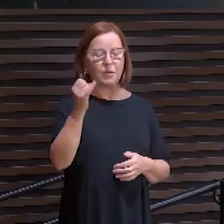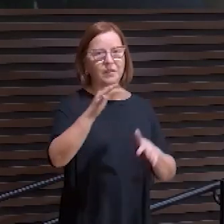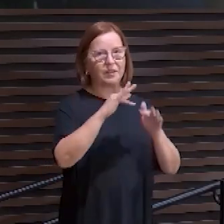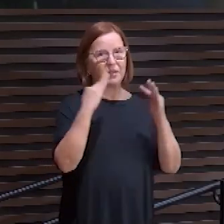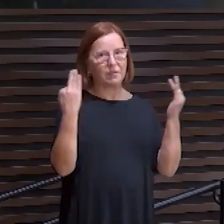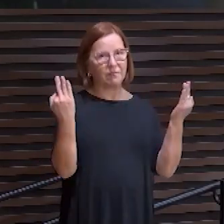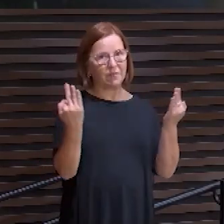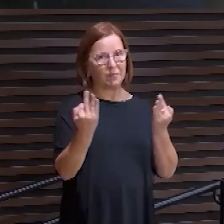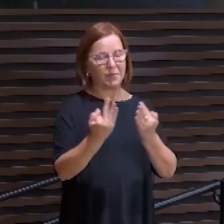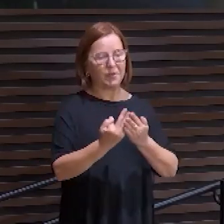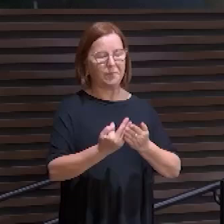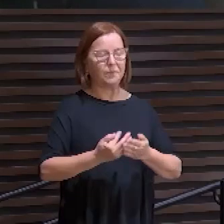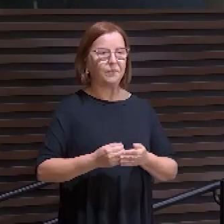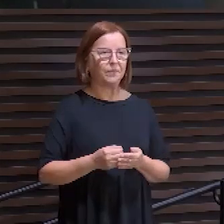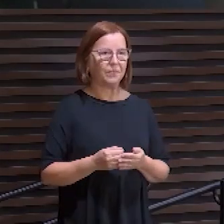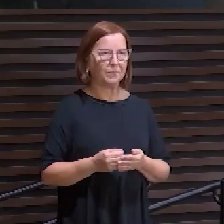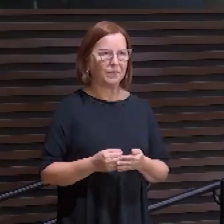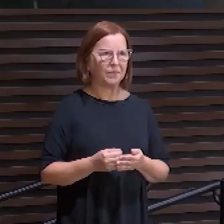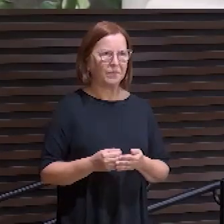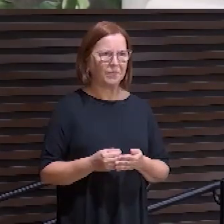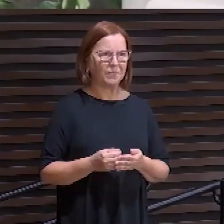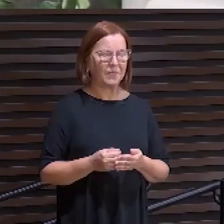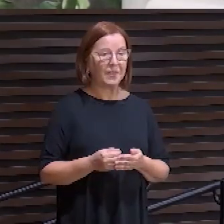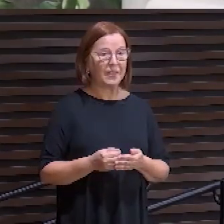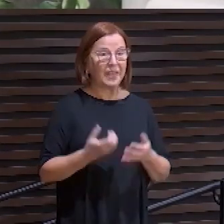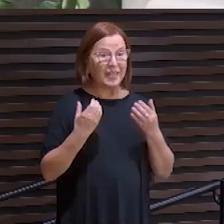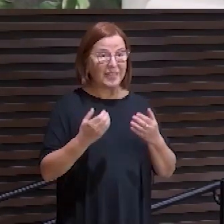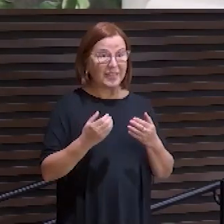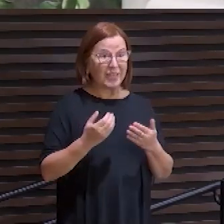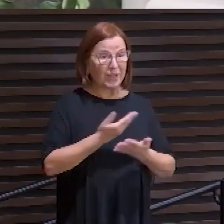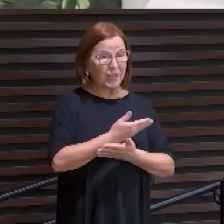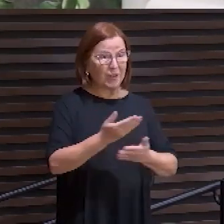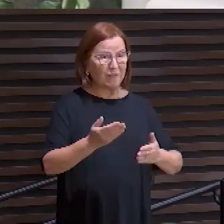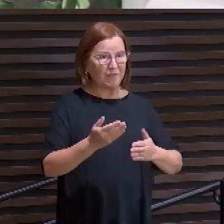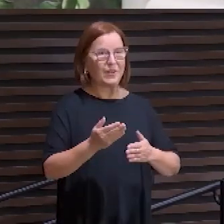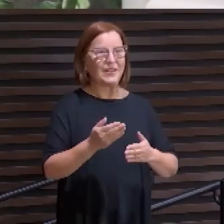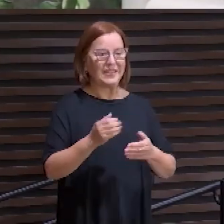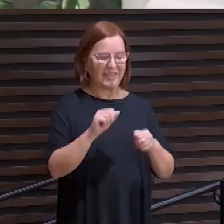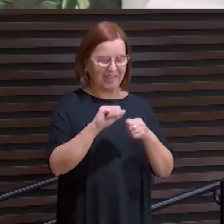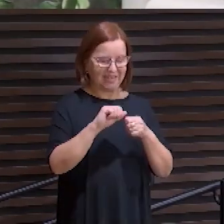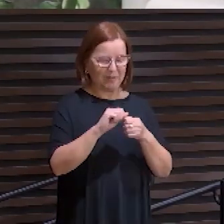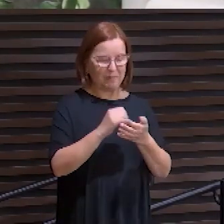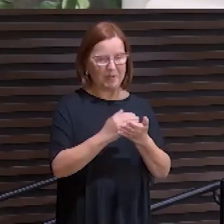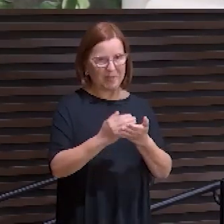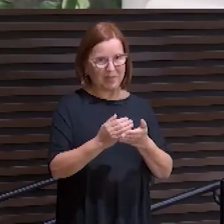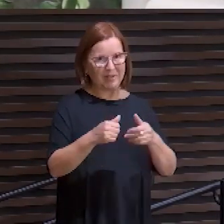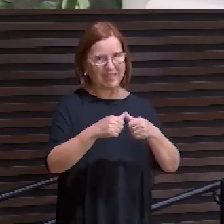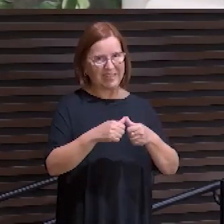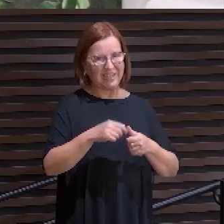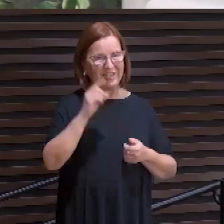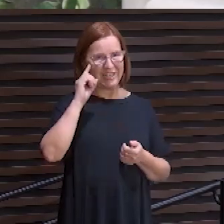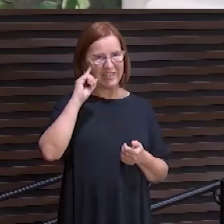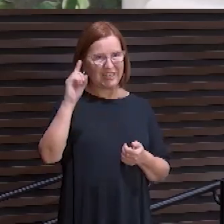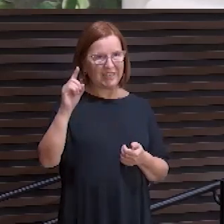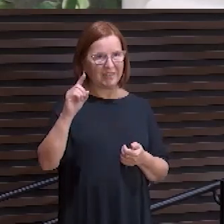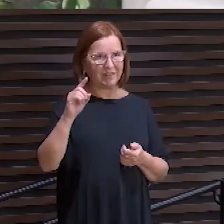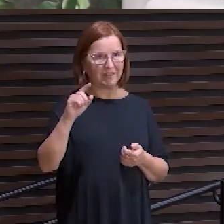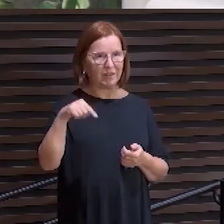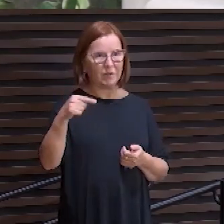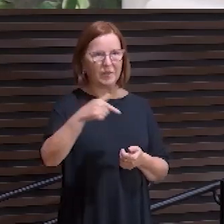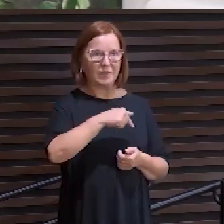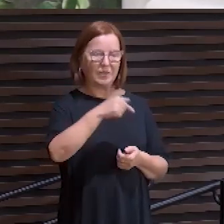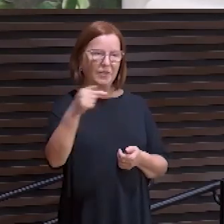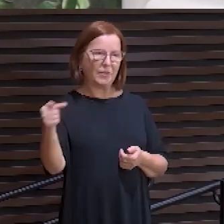quero convidar que você participe nestes dias. Na próxima semana nós